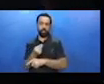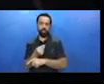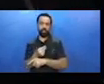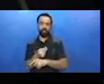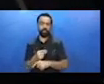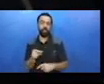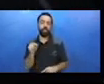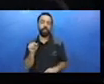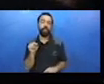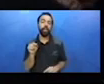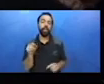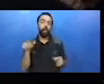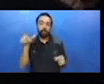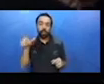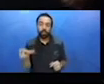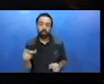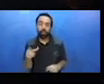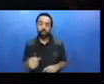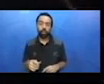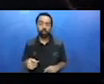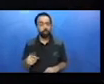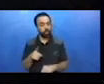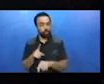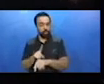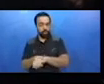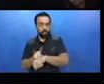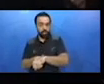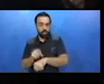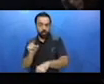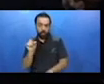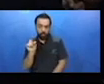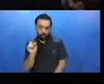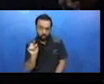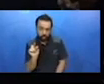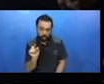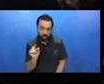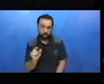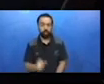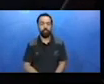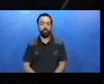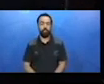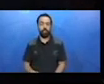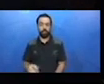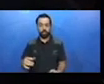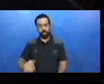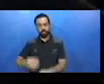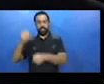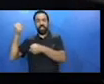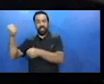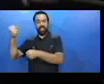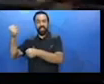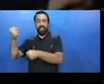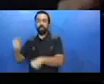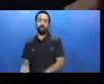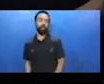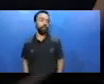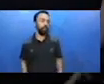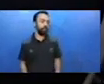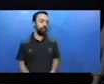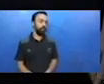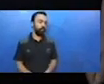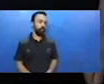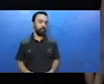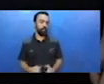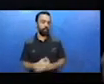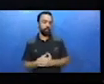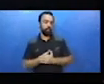comprimento que dura a prova, quem realizar aquele percurso no menor tempo possível é o vencedor, né? Então, quem chegar primeiro antes dos outros é o